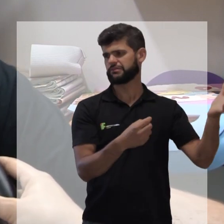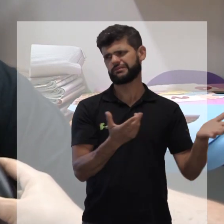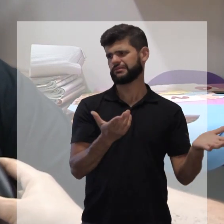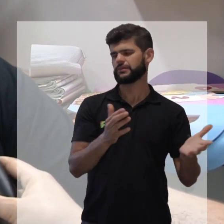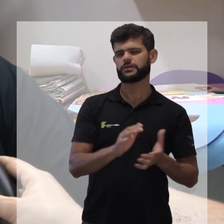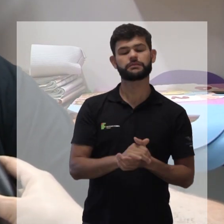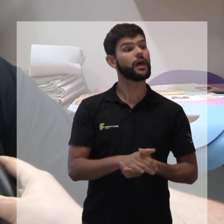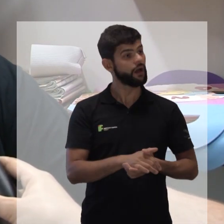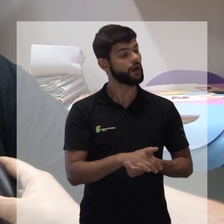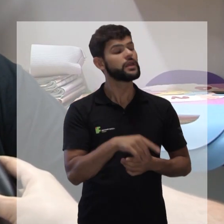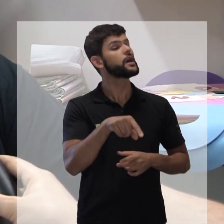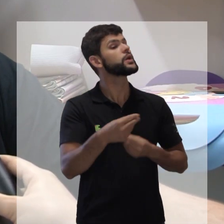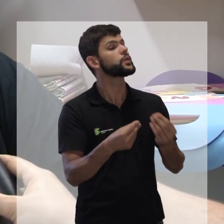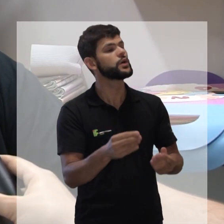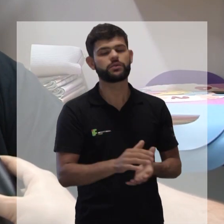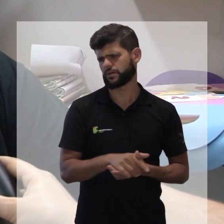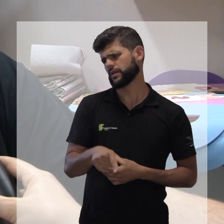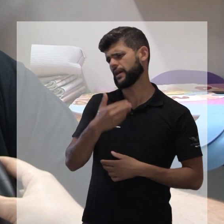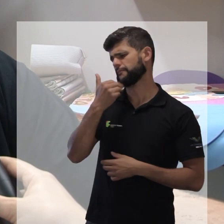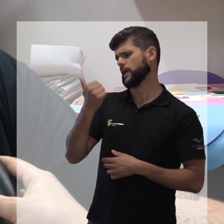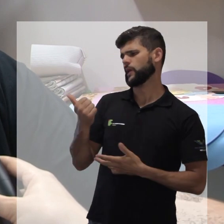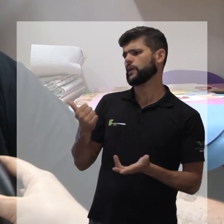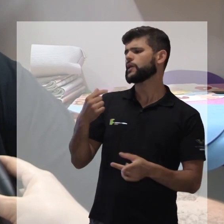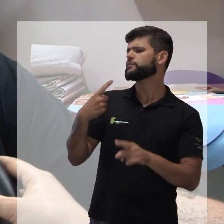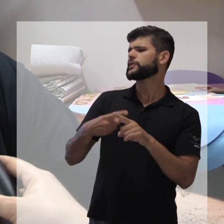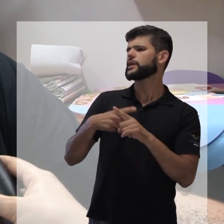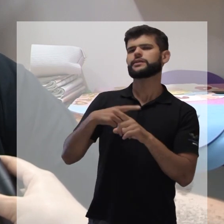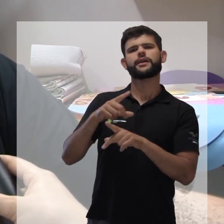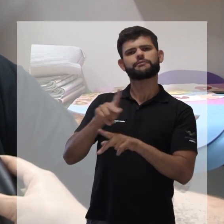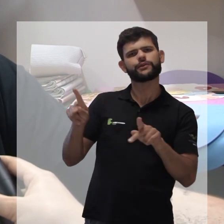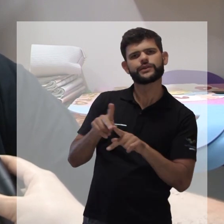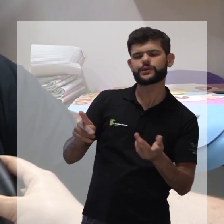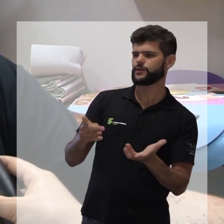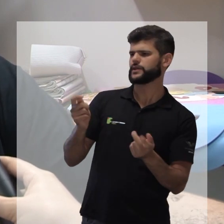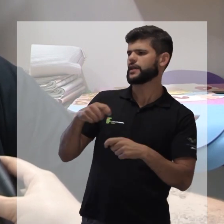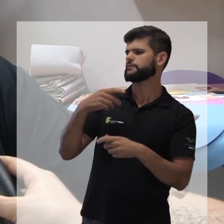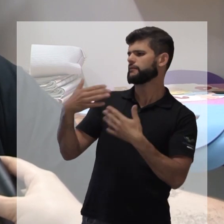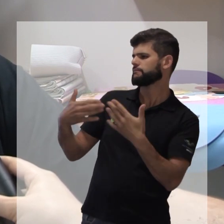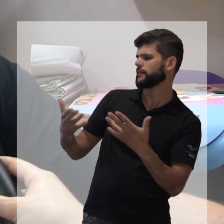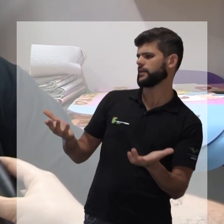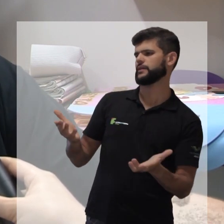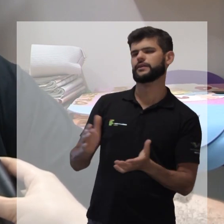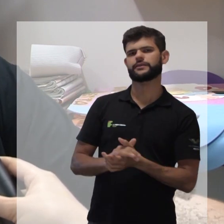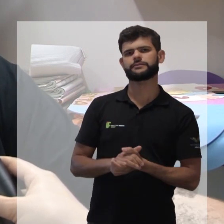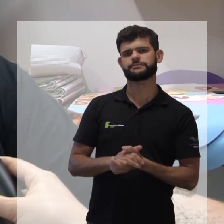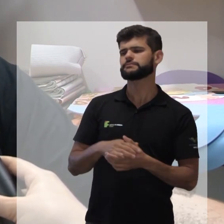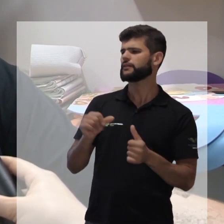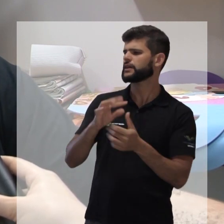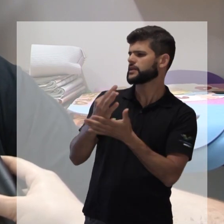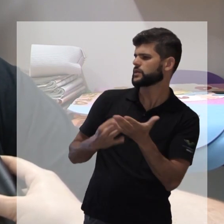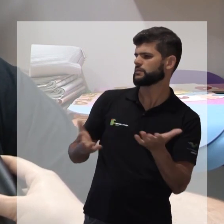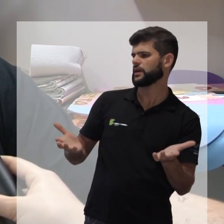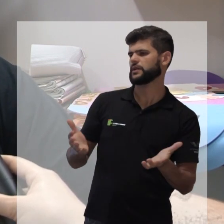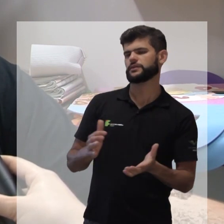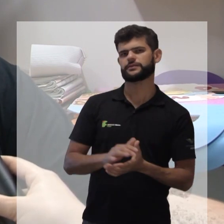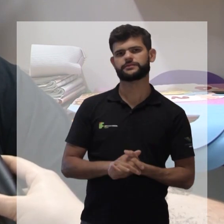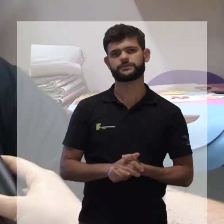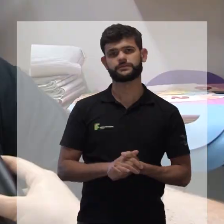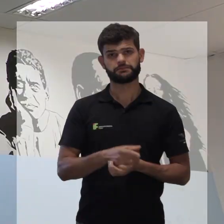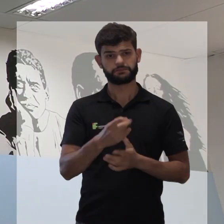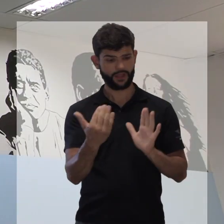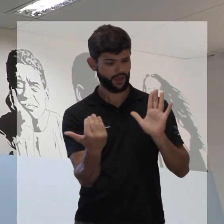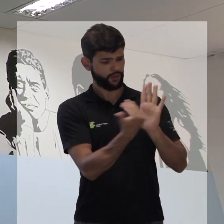desconcentra fácil. Uhum. E aqui como é que é? Aqui é melhor, né? Tem professora, dá pra falar, uhum. Fazer um